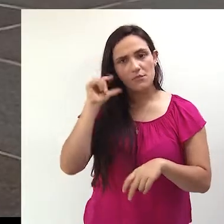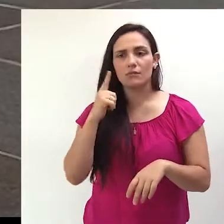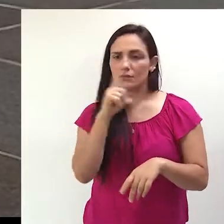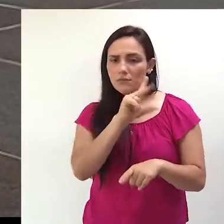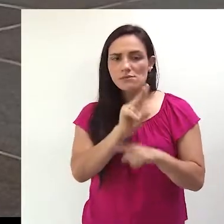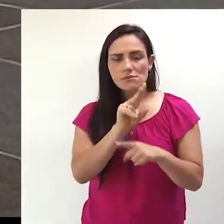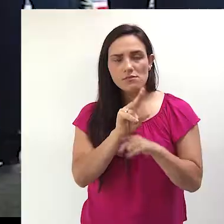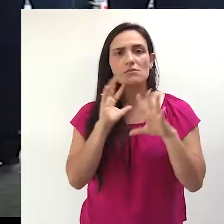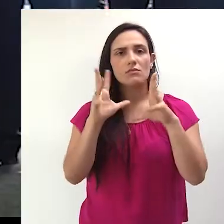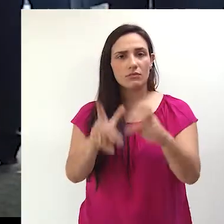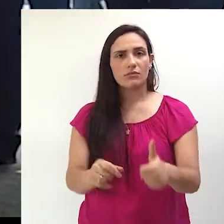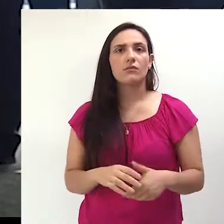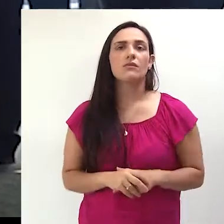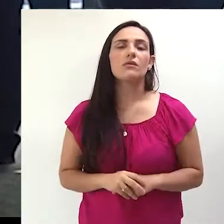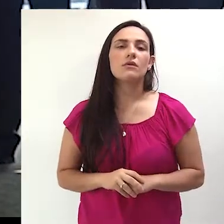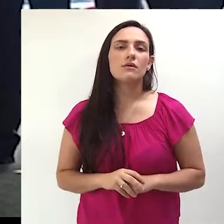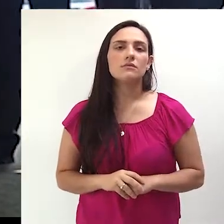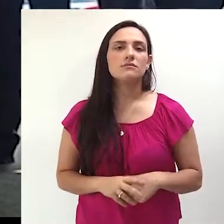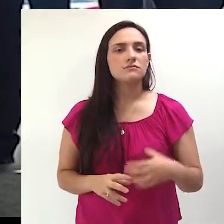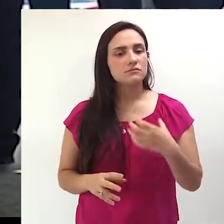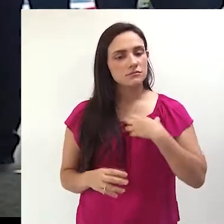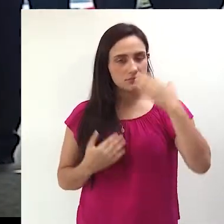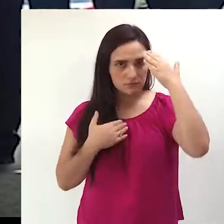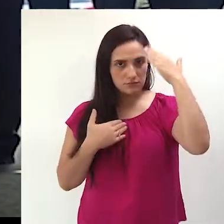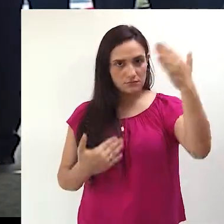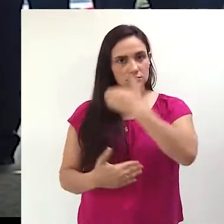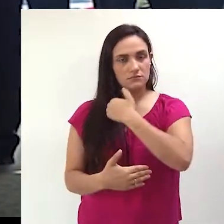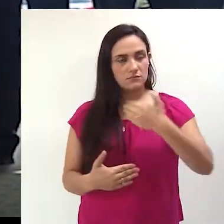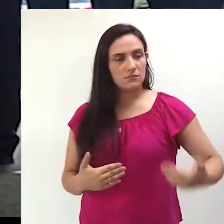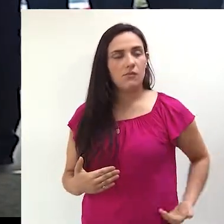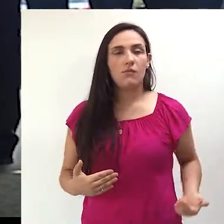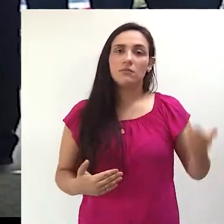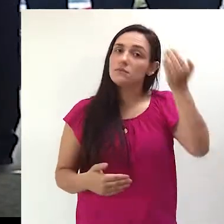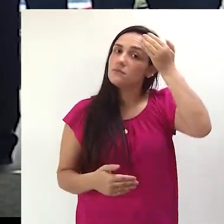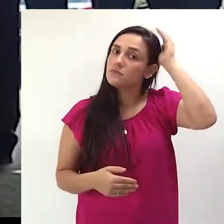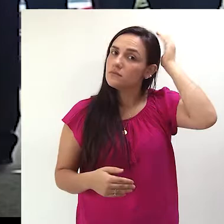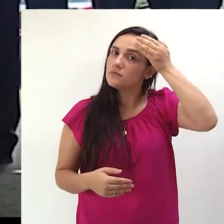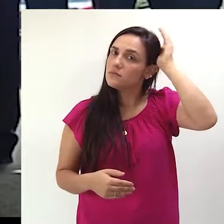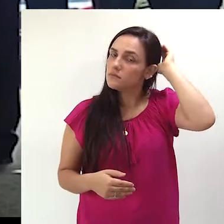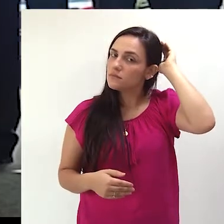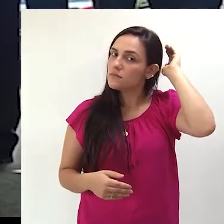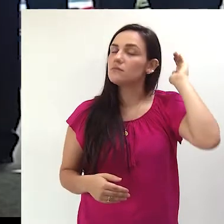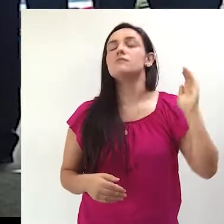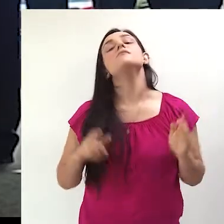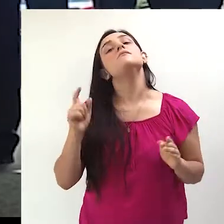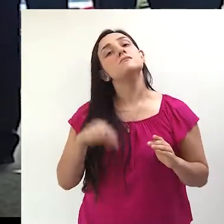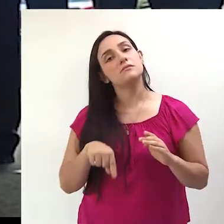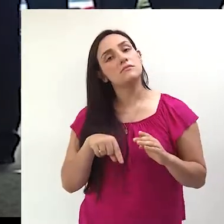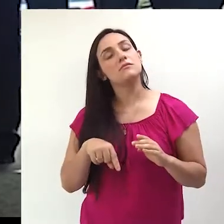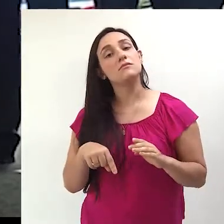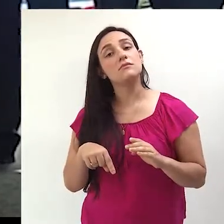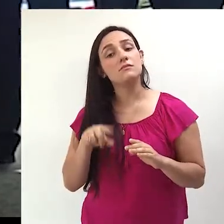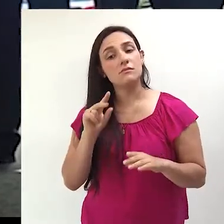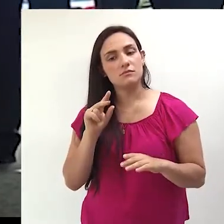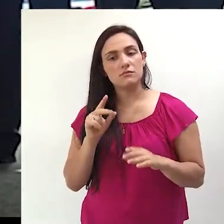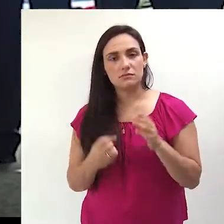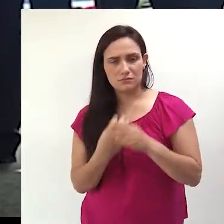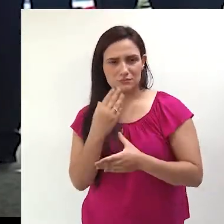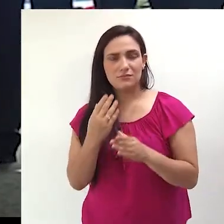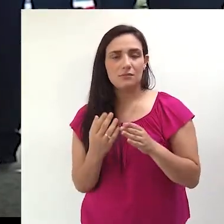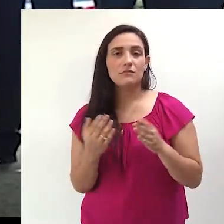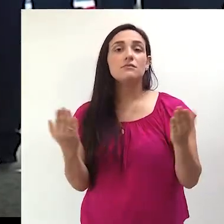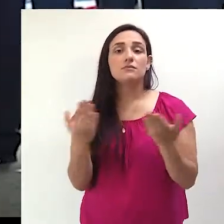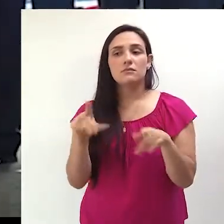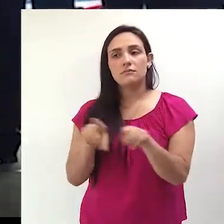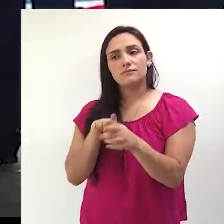dar respostas. Nós temos gratidão ao governador Reinaldo Azambuja, governador desse estado, ao secretário